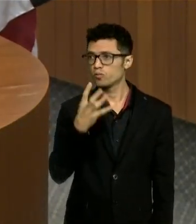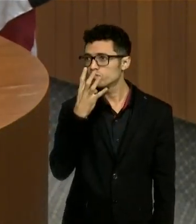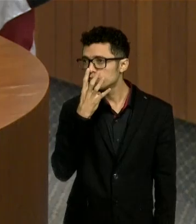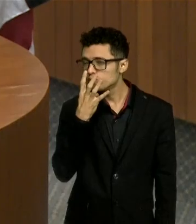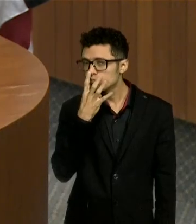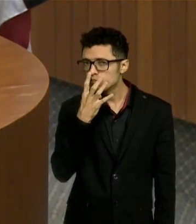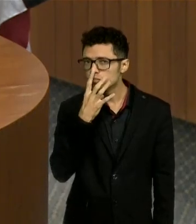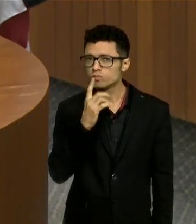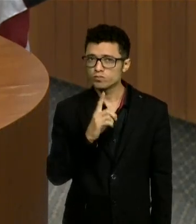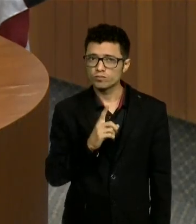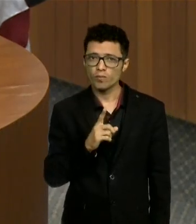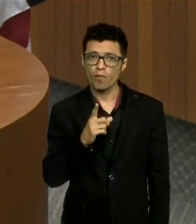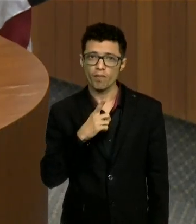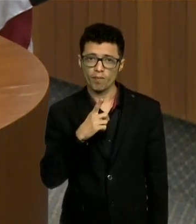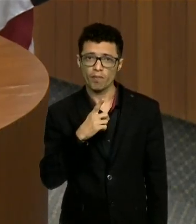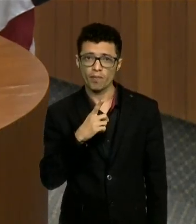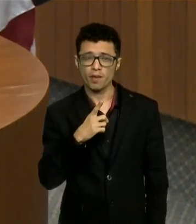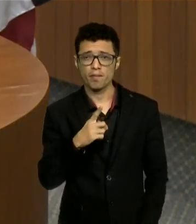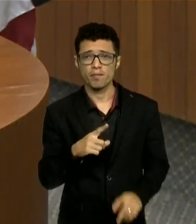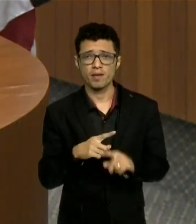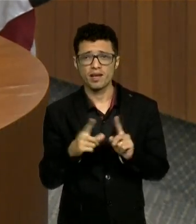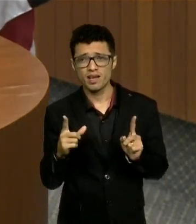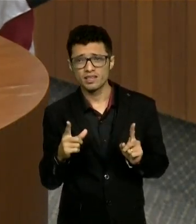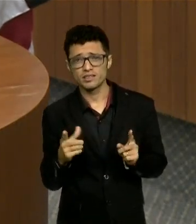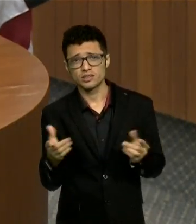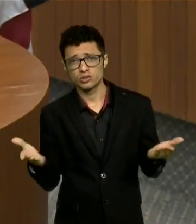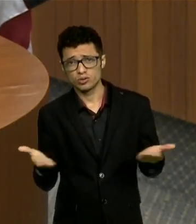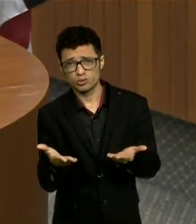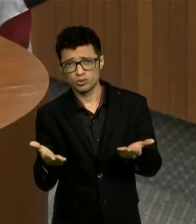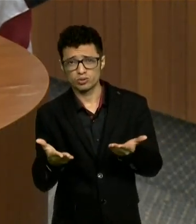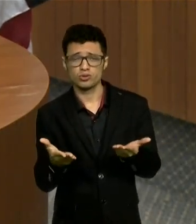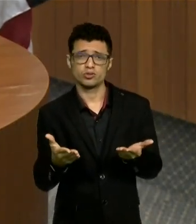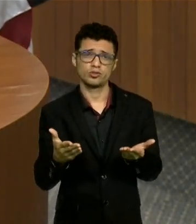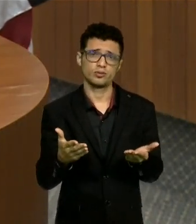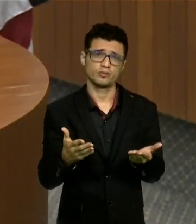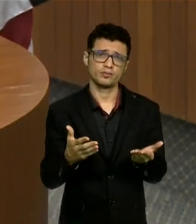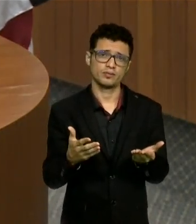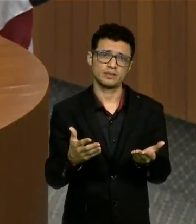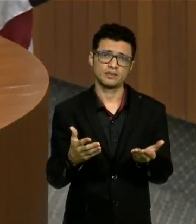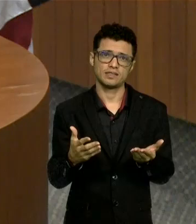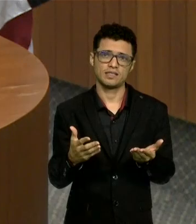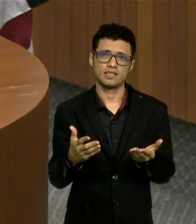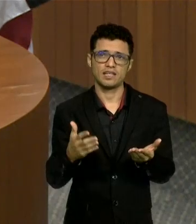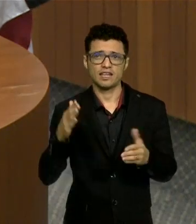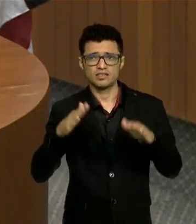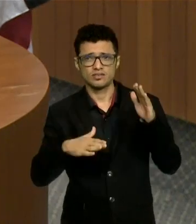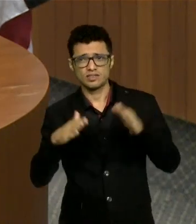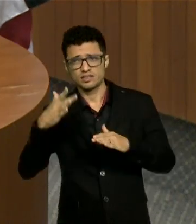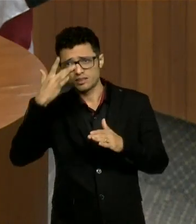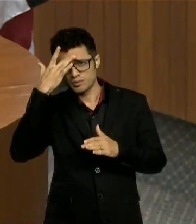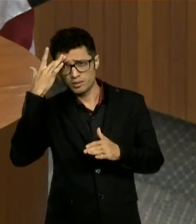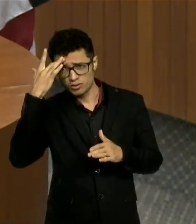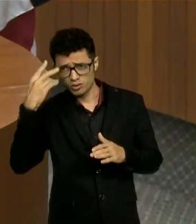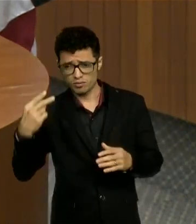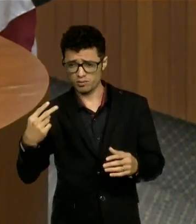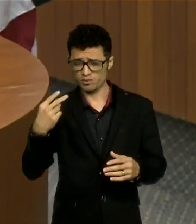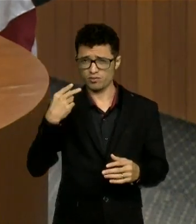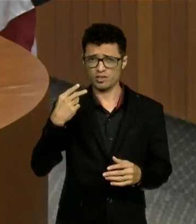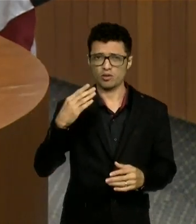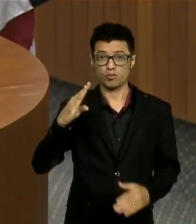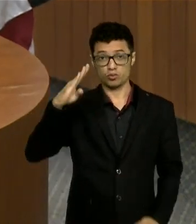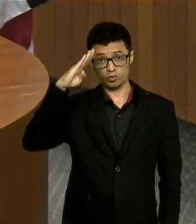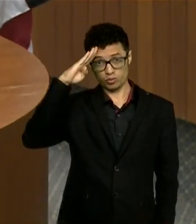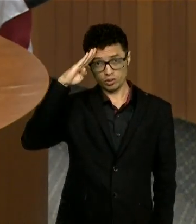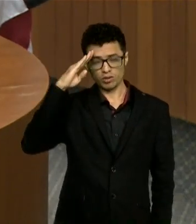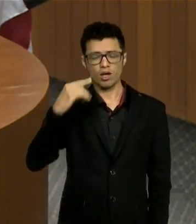prestigiar. Infelizmente, ainda hoje, dentro da nossa instituição, algumas pessoas me olham e me enxergam como soldado, que eu tenho orgulho